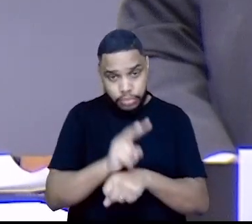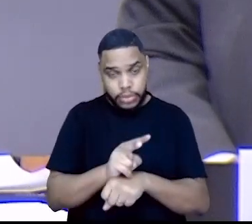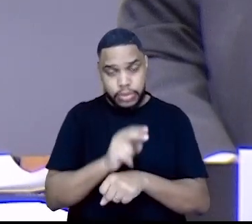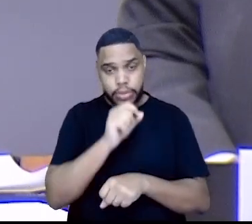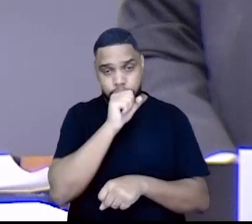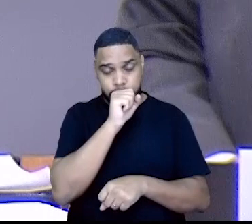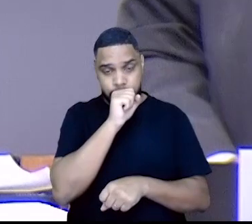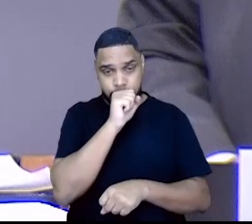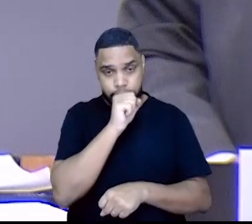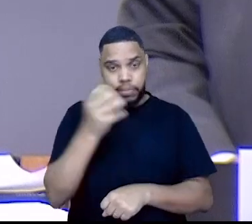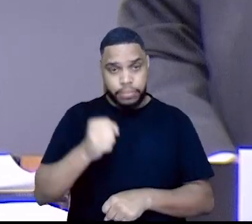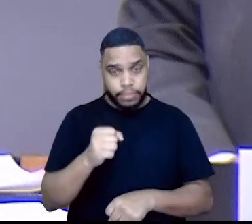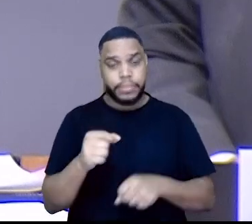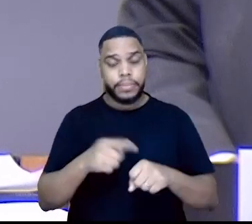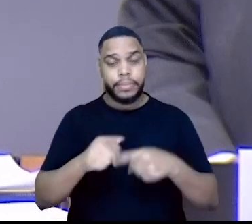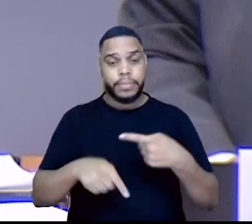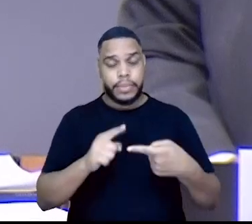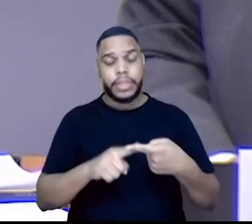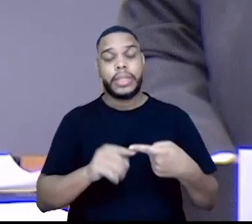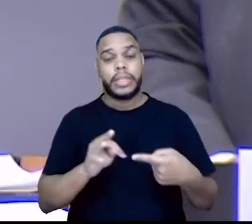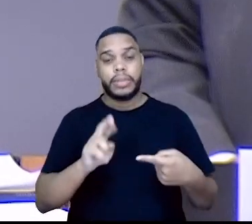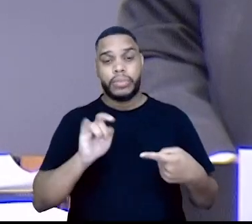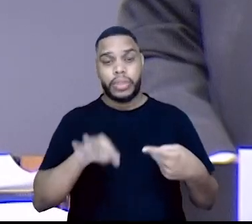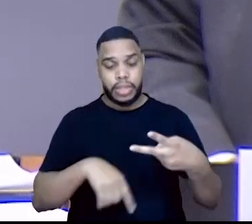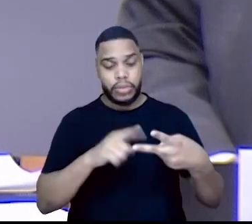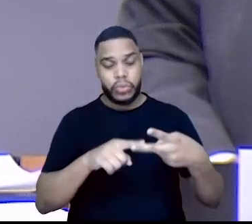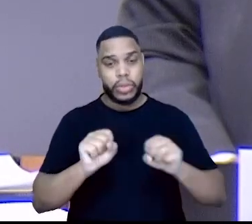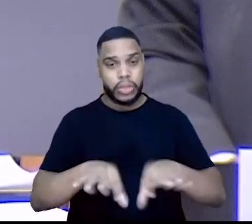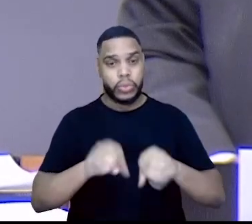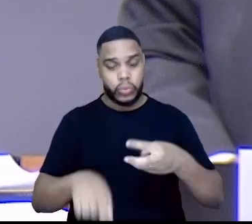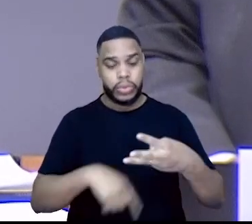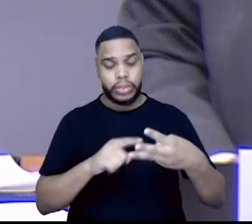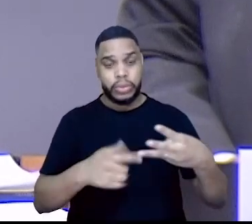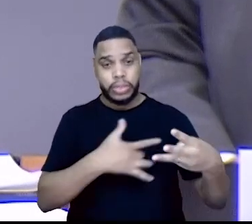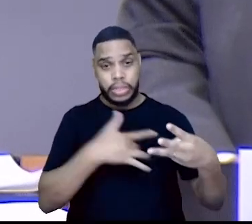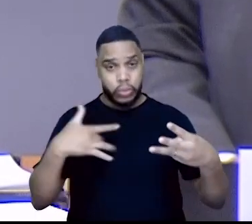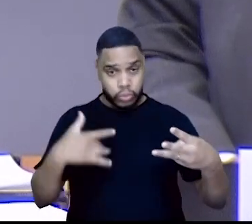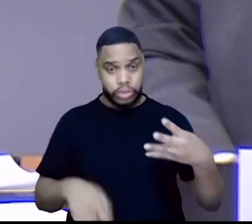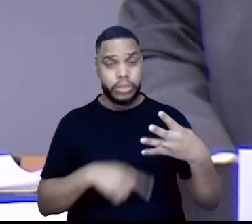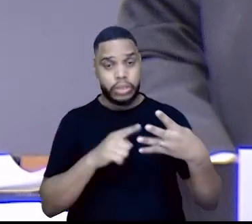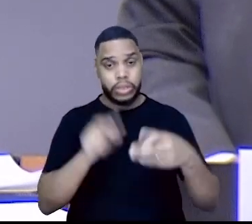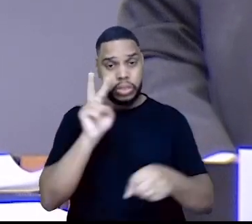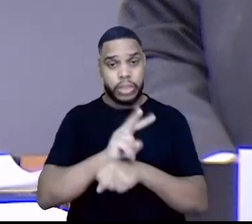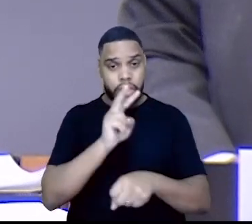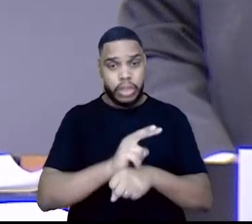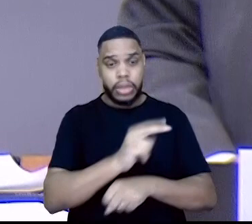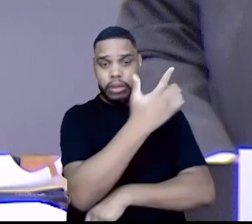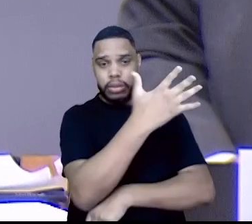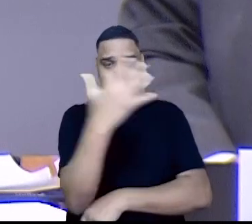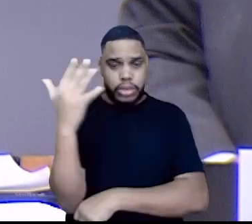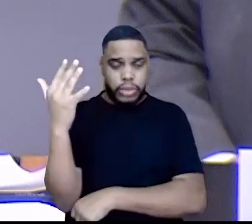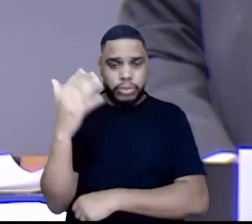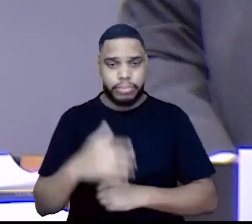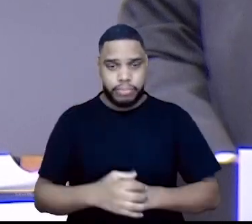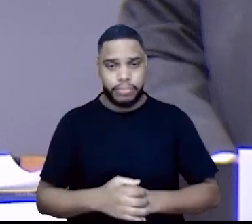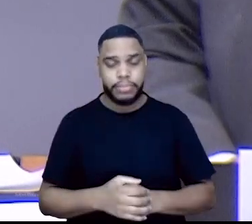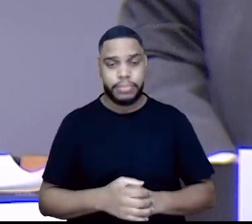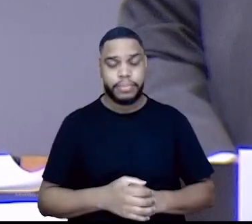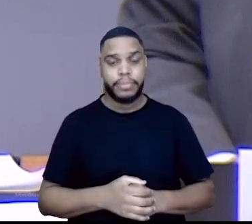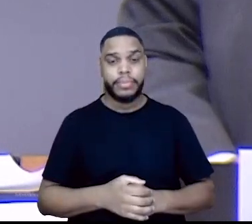social, do sistema tributário, do sistema de educação, do sistema de saúde, do sistema de proteção ambiental, do